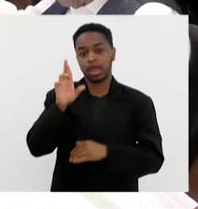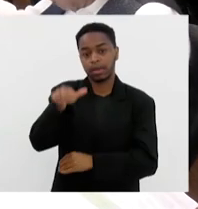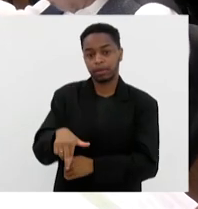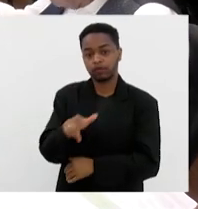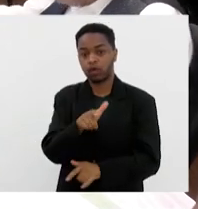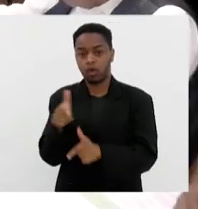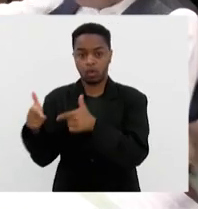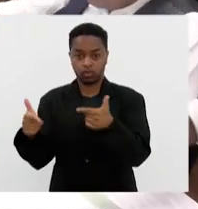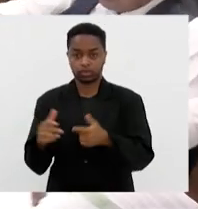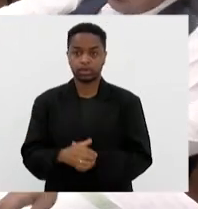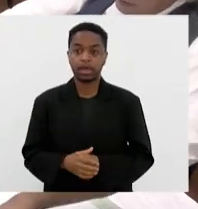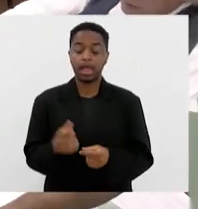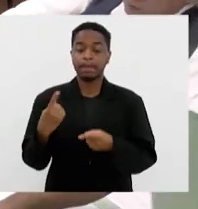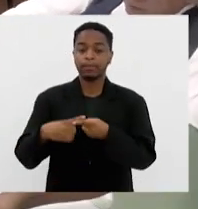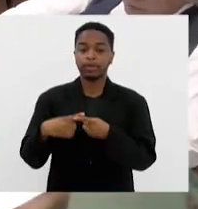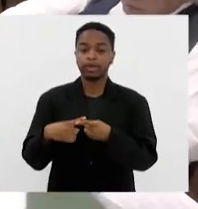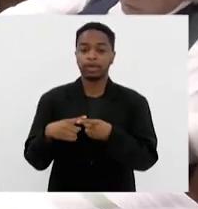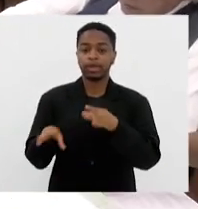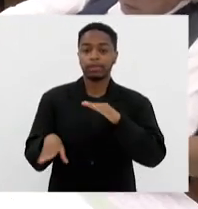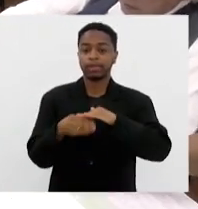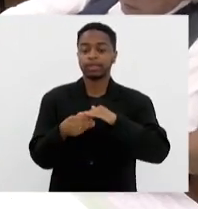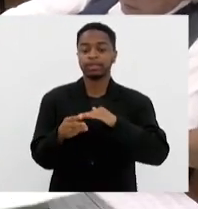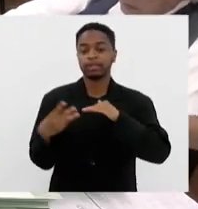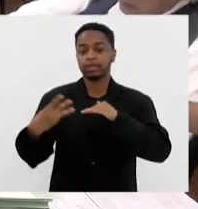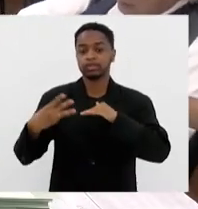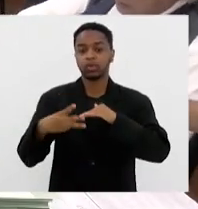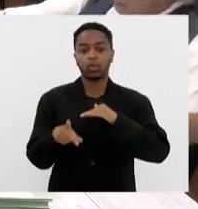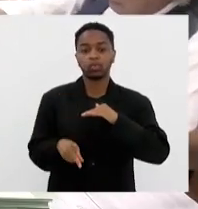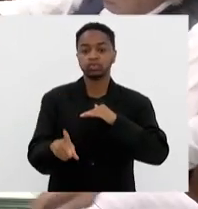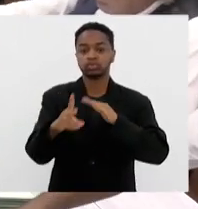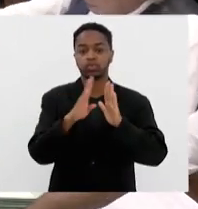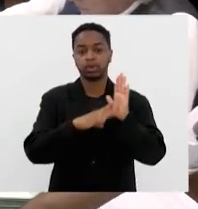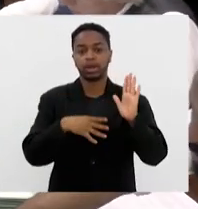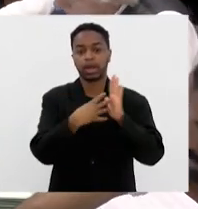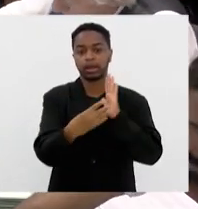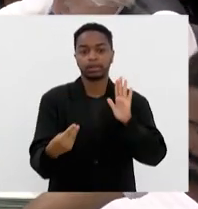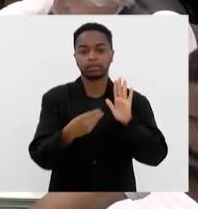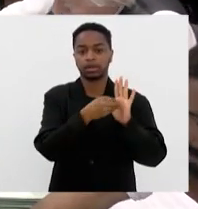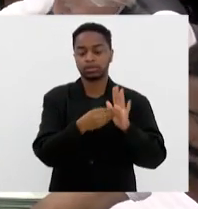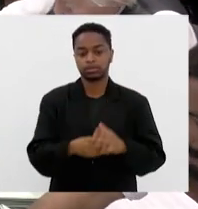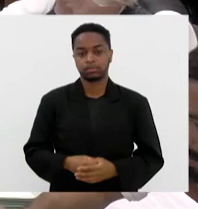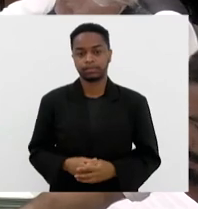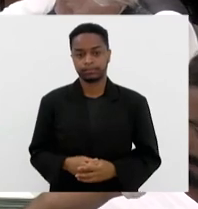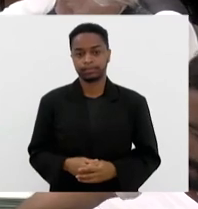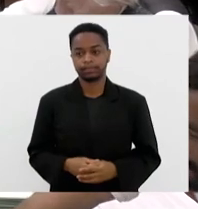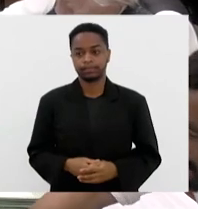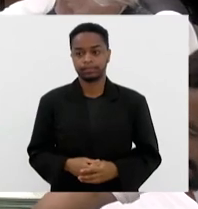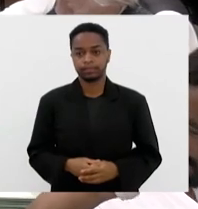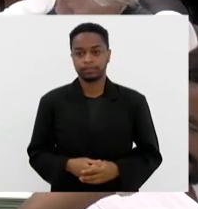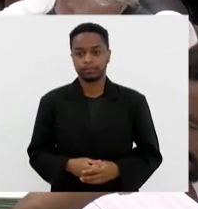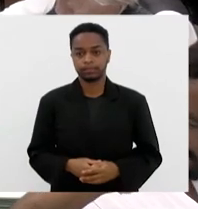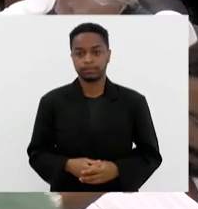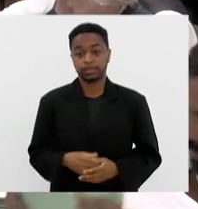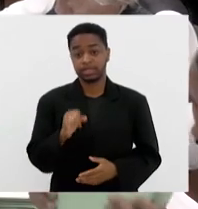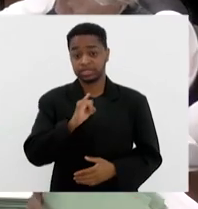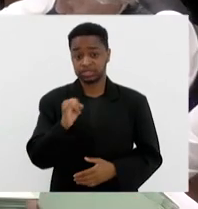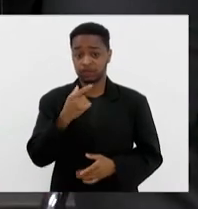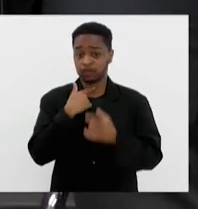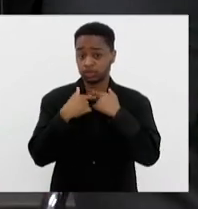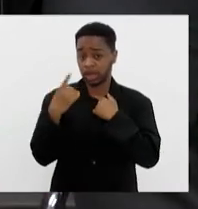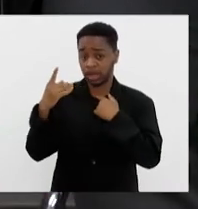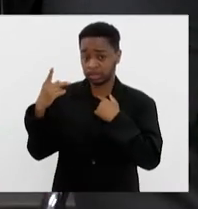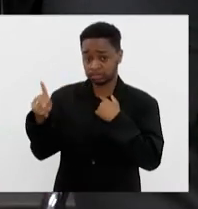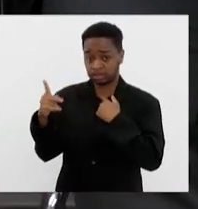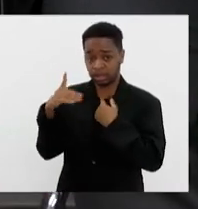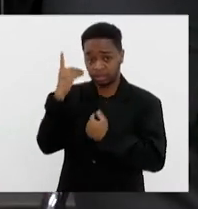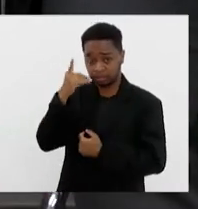A 3, porque aí mantém só o calendário. Mantém só o calendário. Então, a deputada, depois quiser, ela cria um programa. Perfeito.